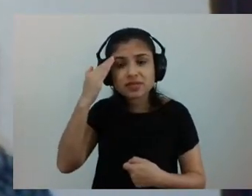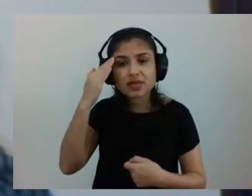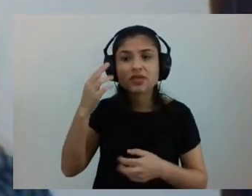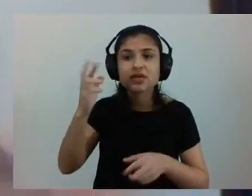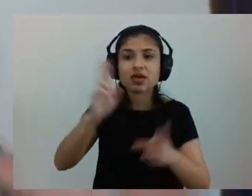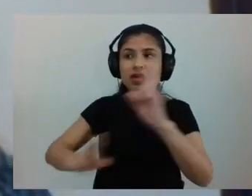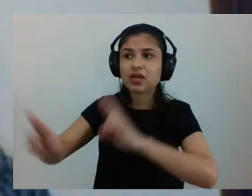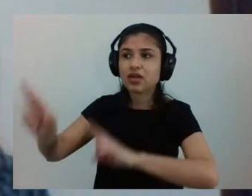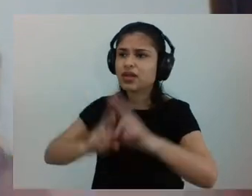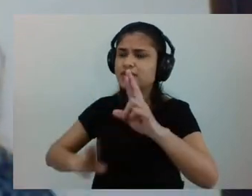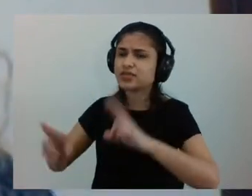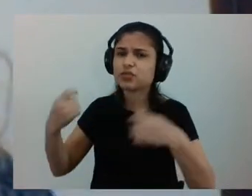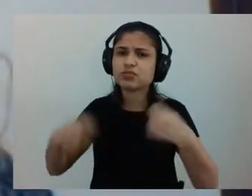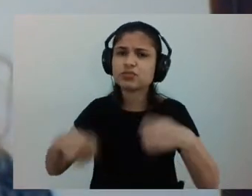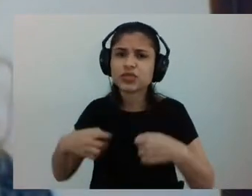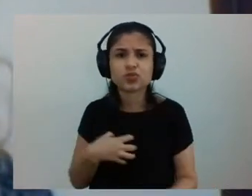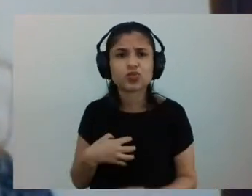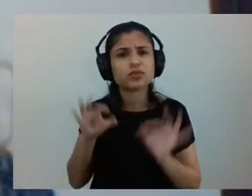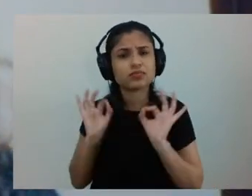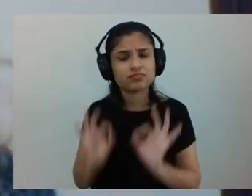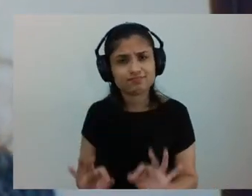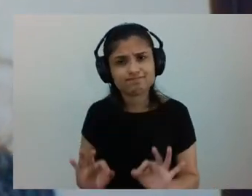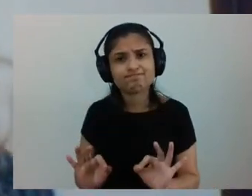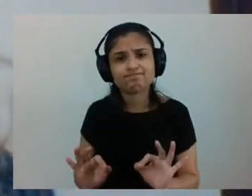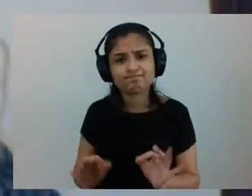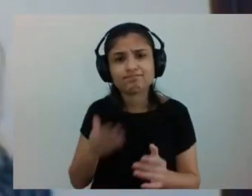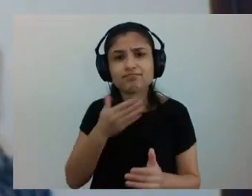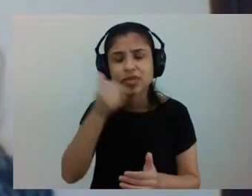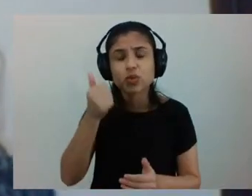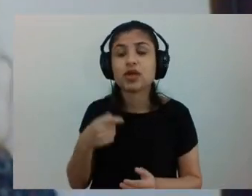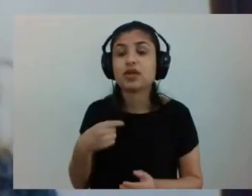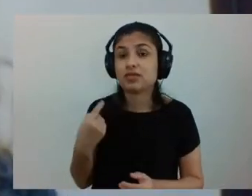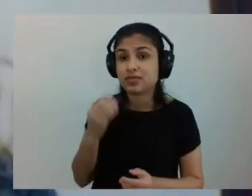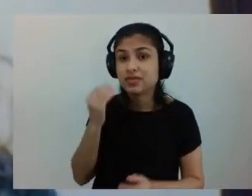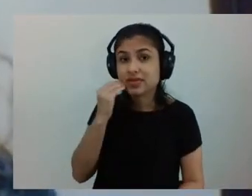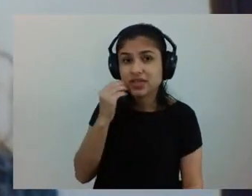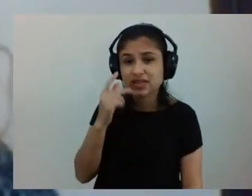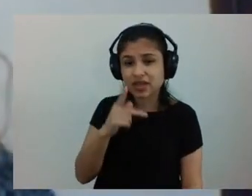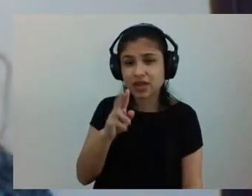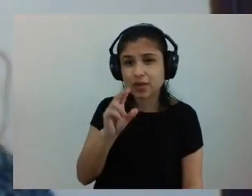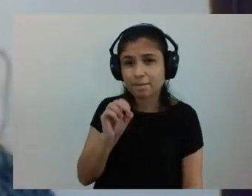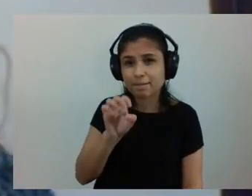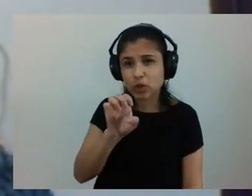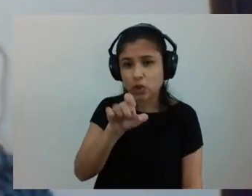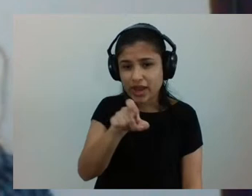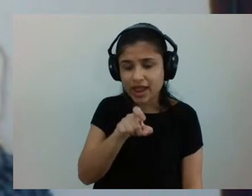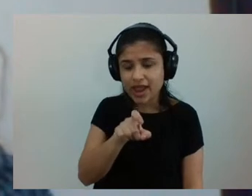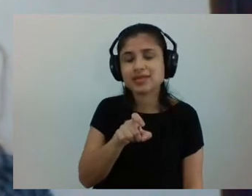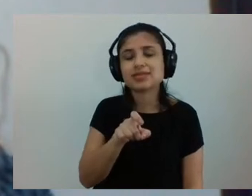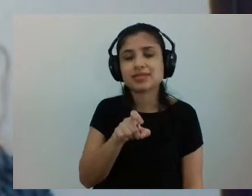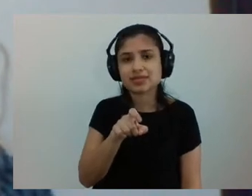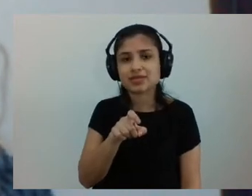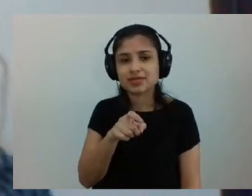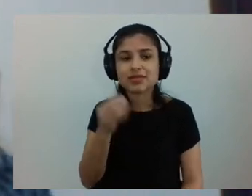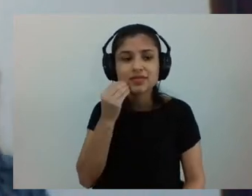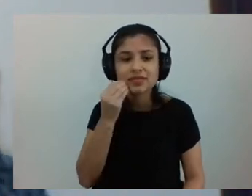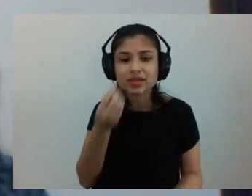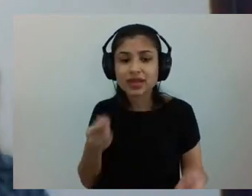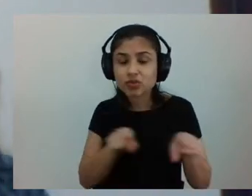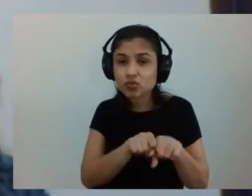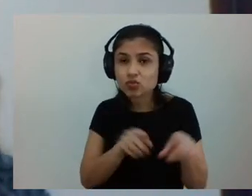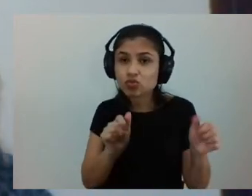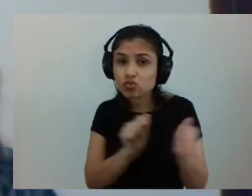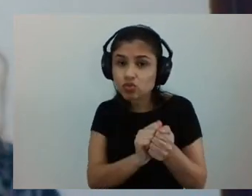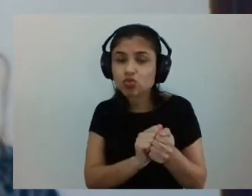adequada. Então, vamos buscar, junto com a Pró-Reitoria de Extensão, o professor Rafael, a resolver melhor esses problemas e buscar